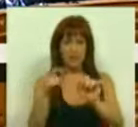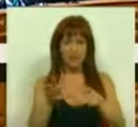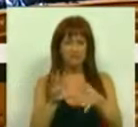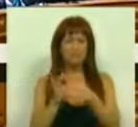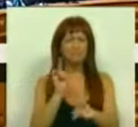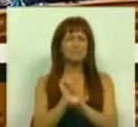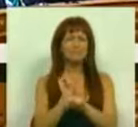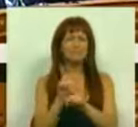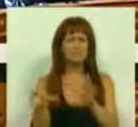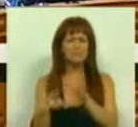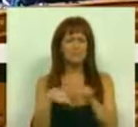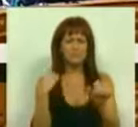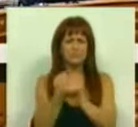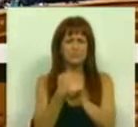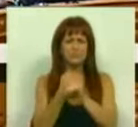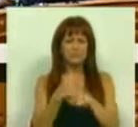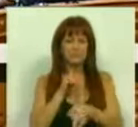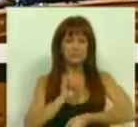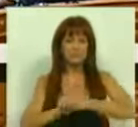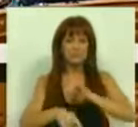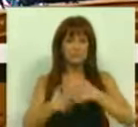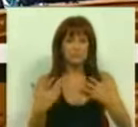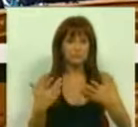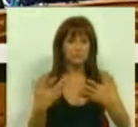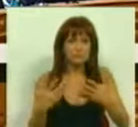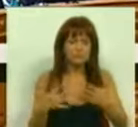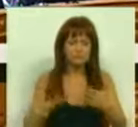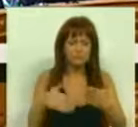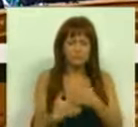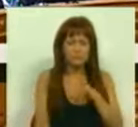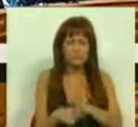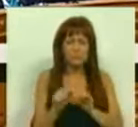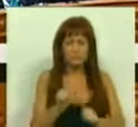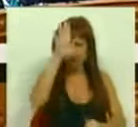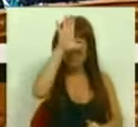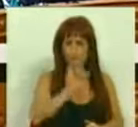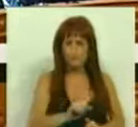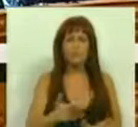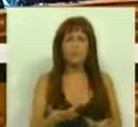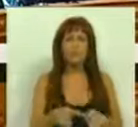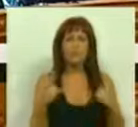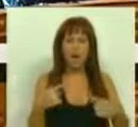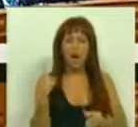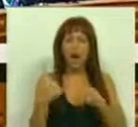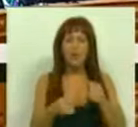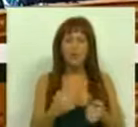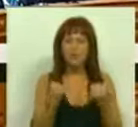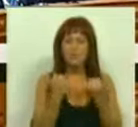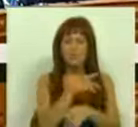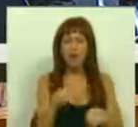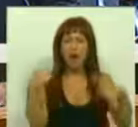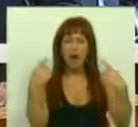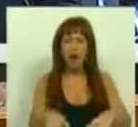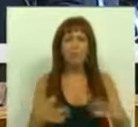em torno da legislação laboral e, concretamente, da proposta de lei do Governo, há algumas